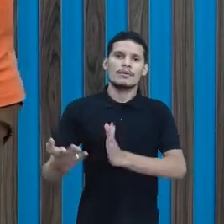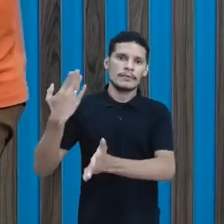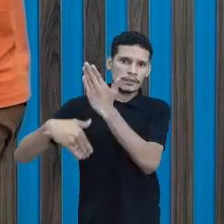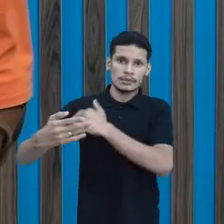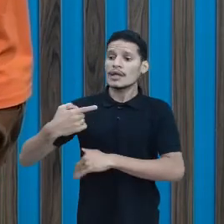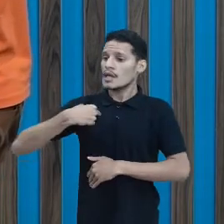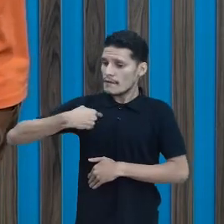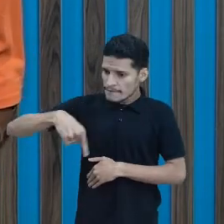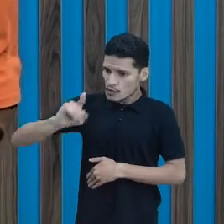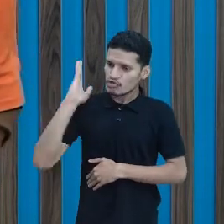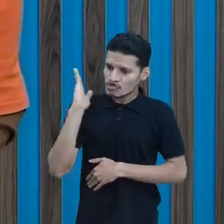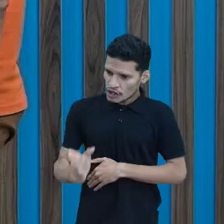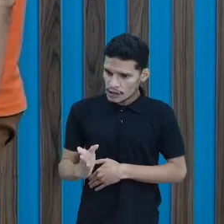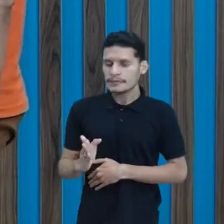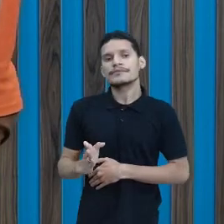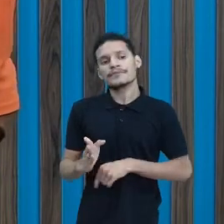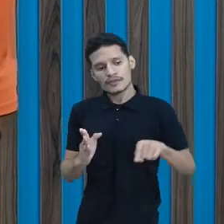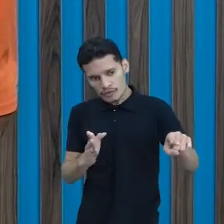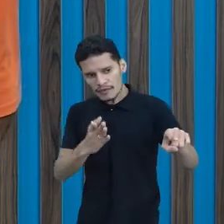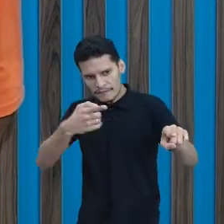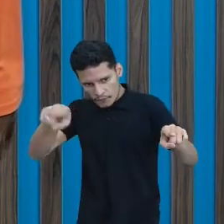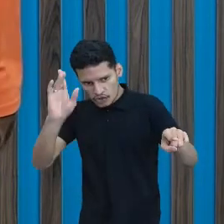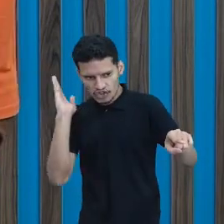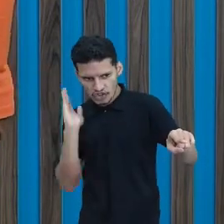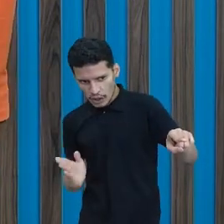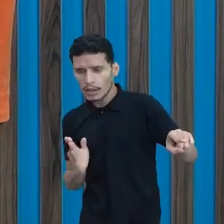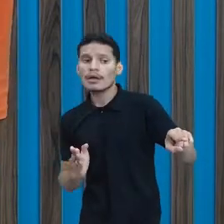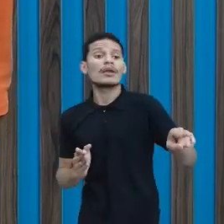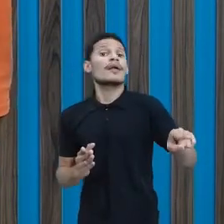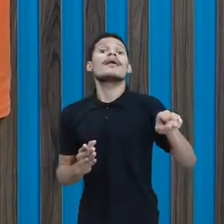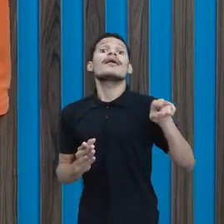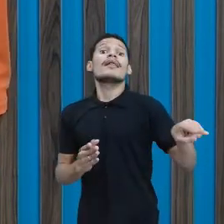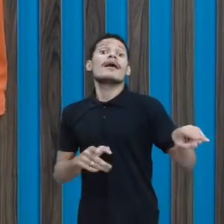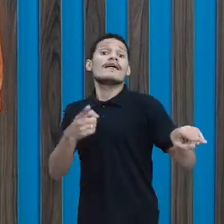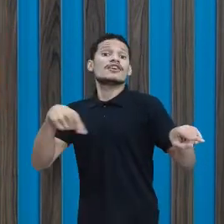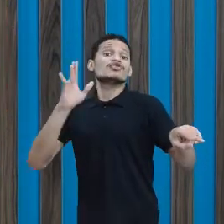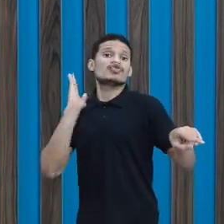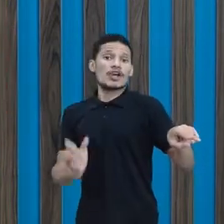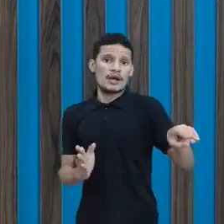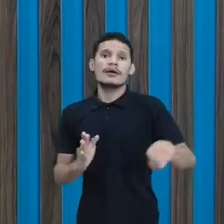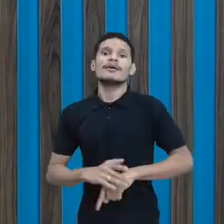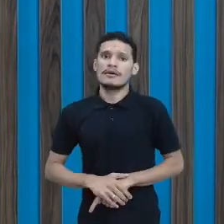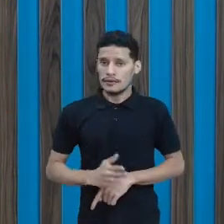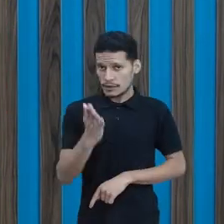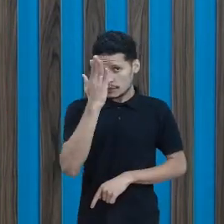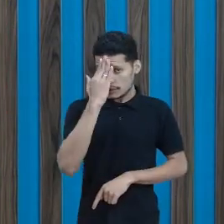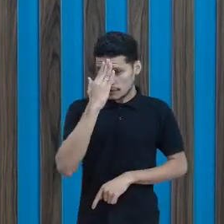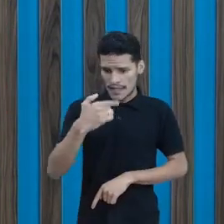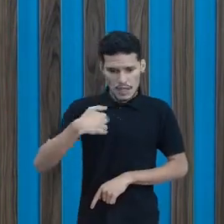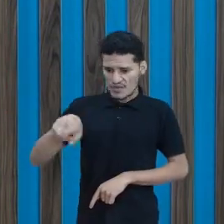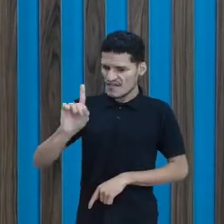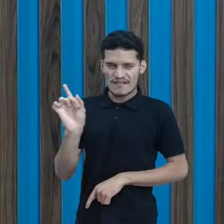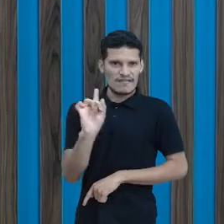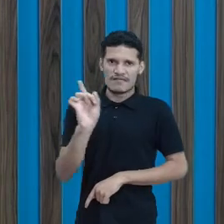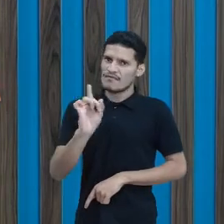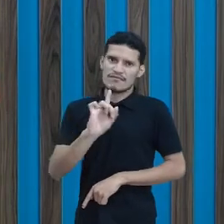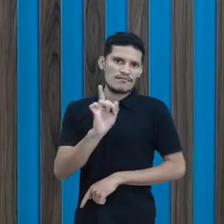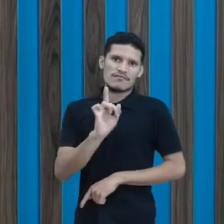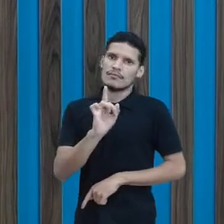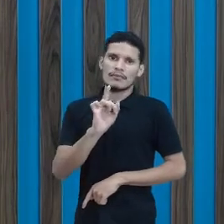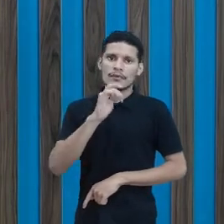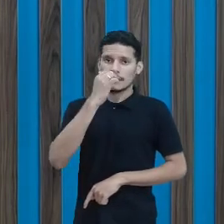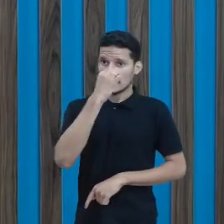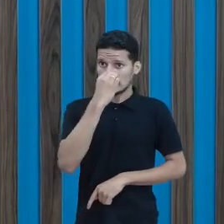fui, I went. Você foi, you went. Ele foi, he went. Eu não fui, I did not